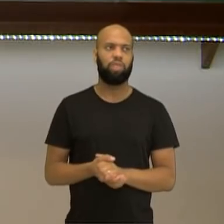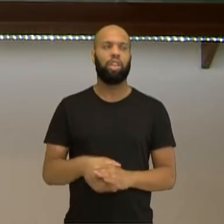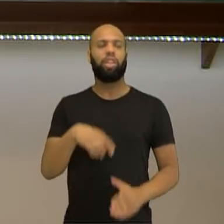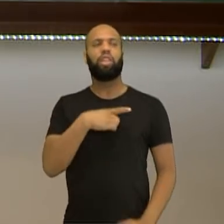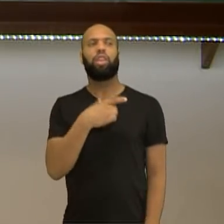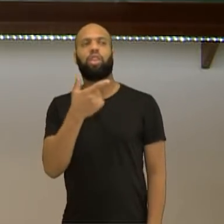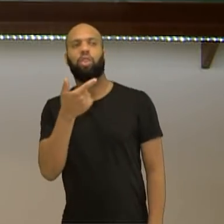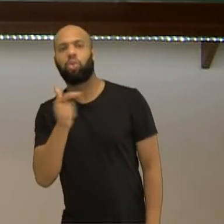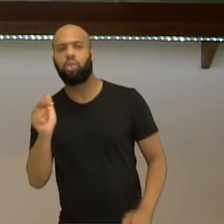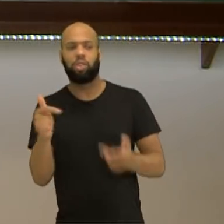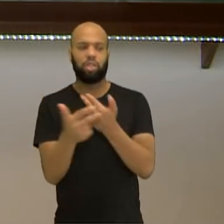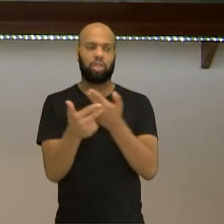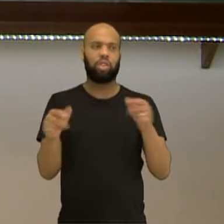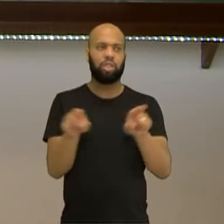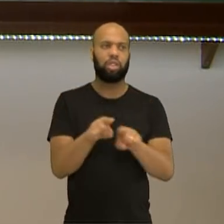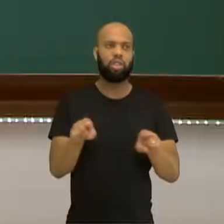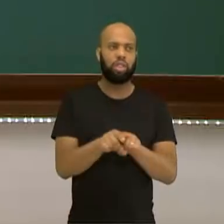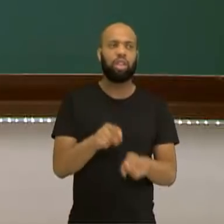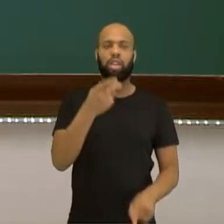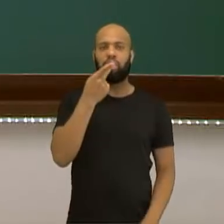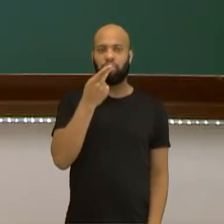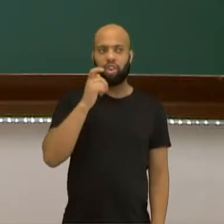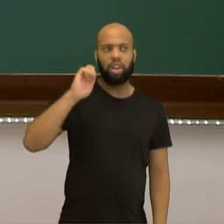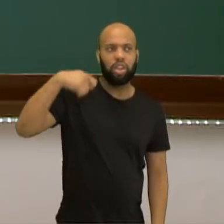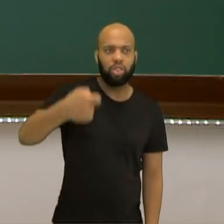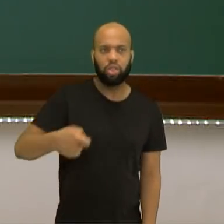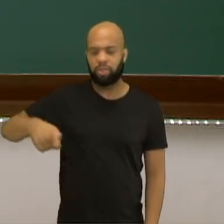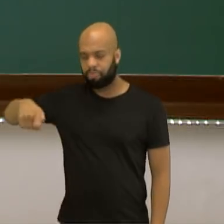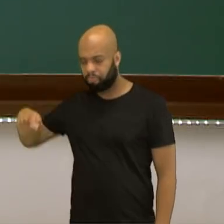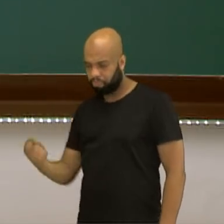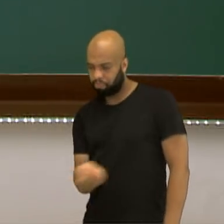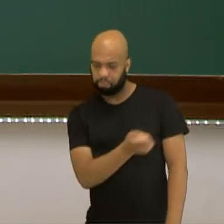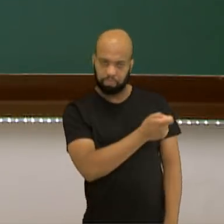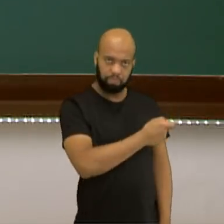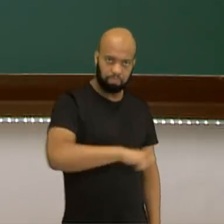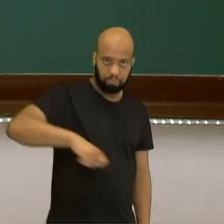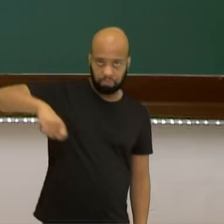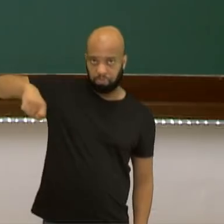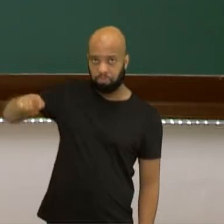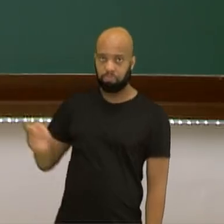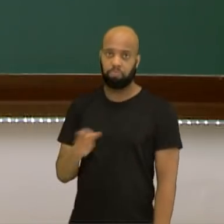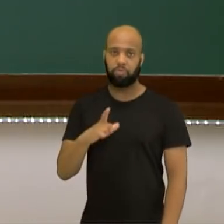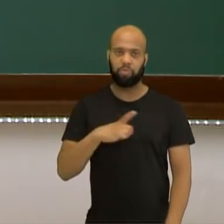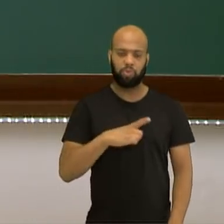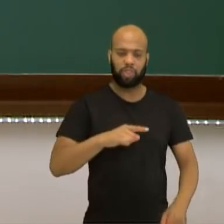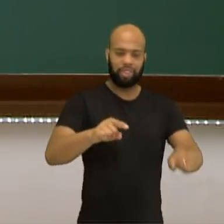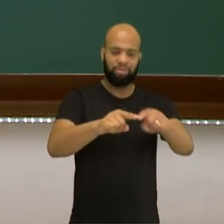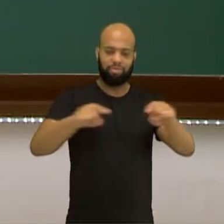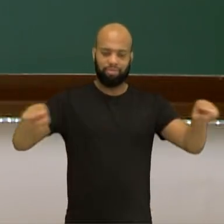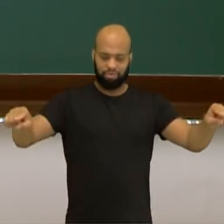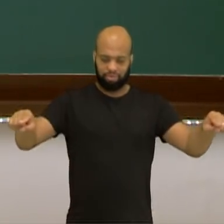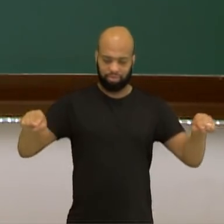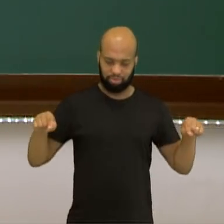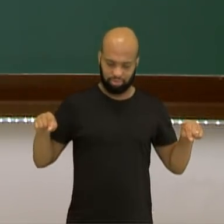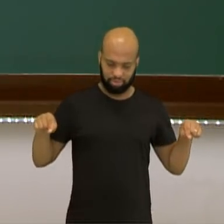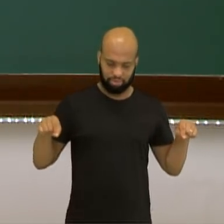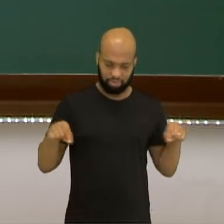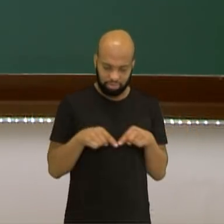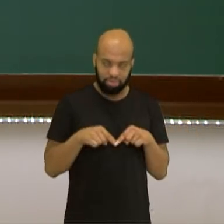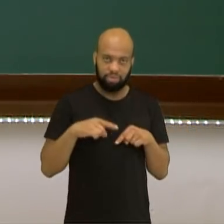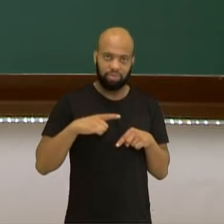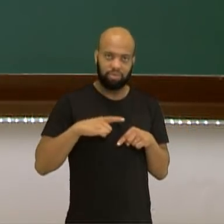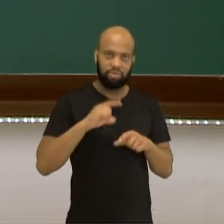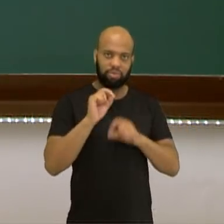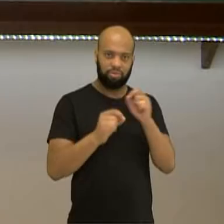outra questão também. Quando falamos de raquete, lembra que no tênis de campo a gente falou sobre empunhadura?